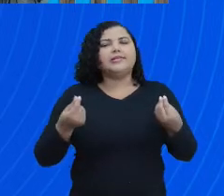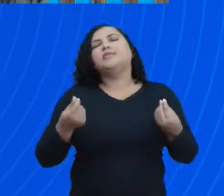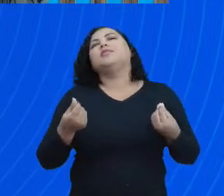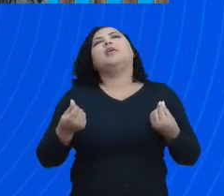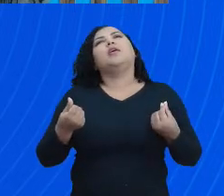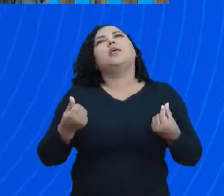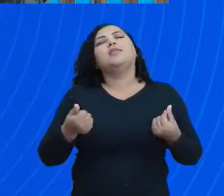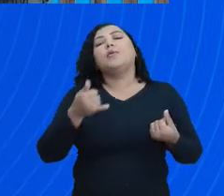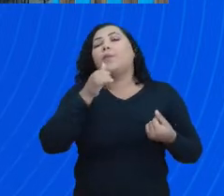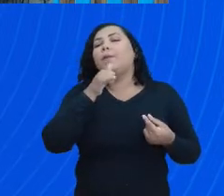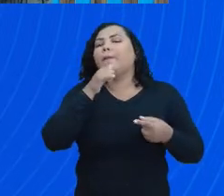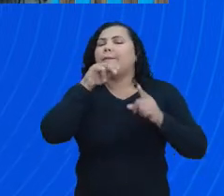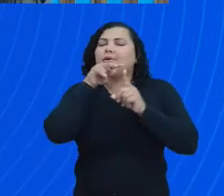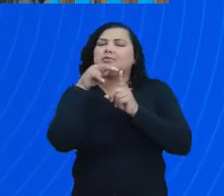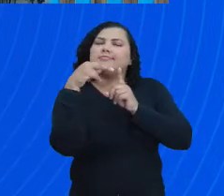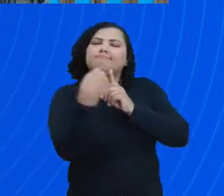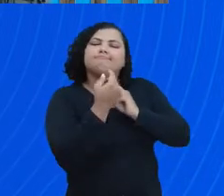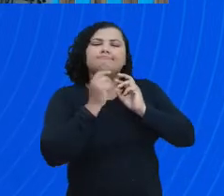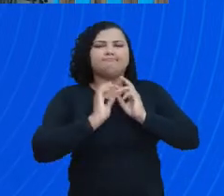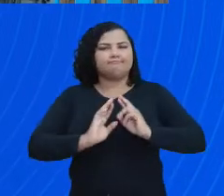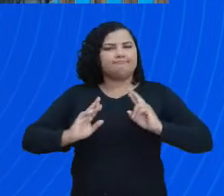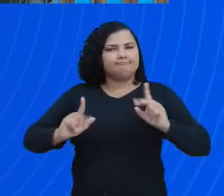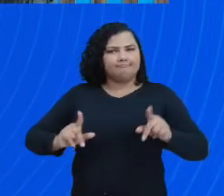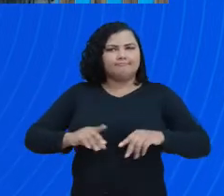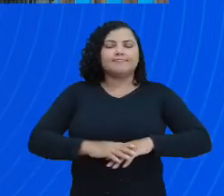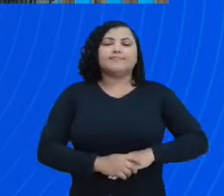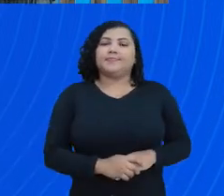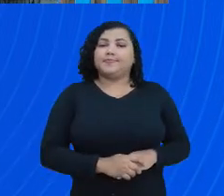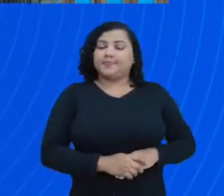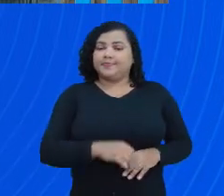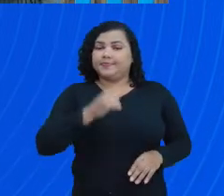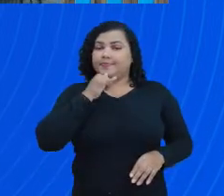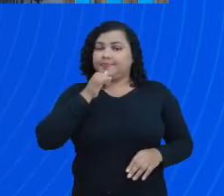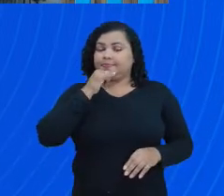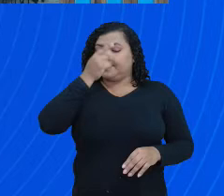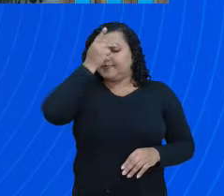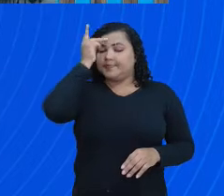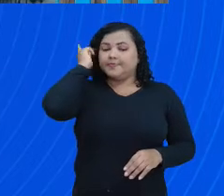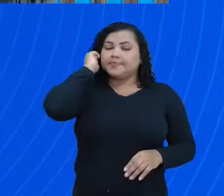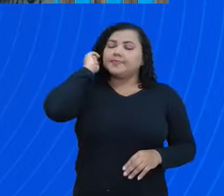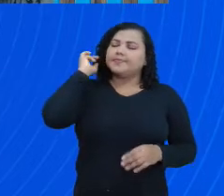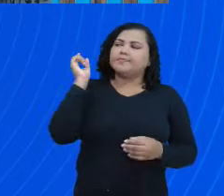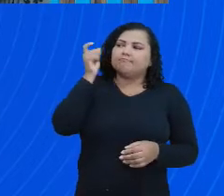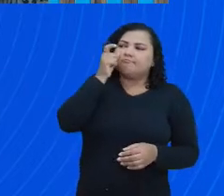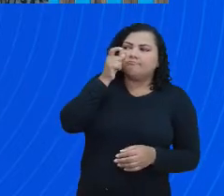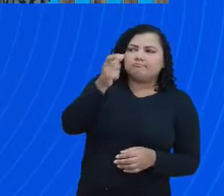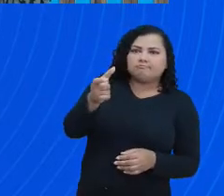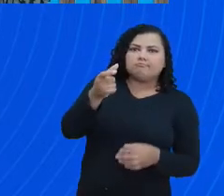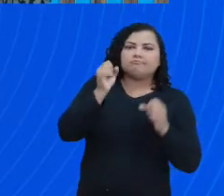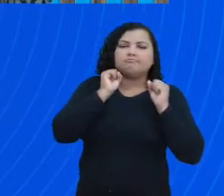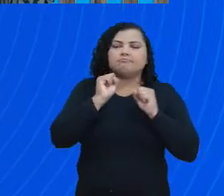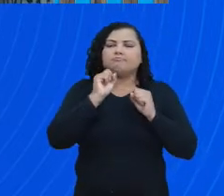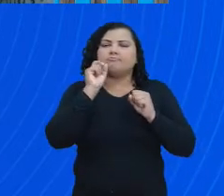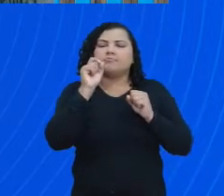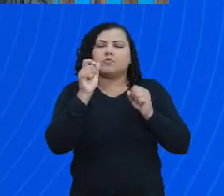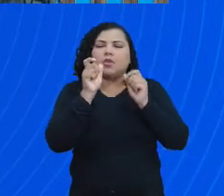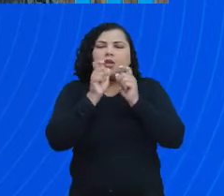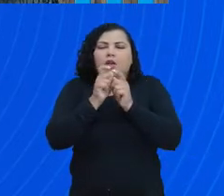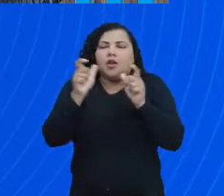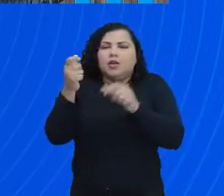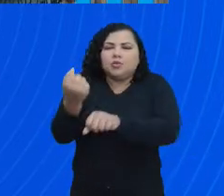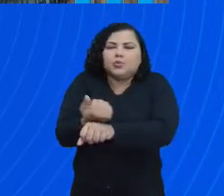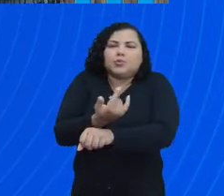digamos assim, uma perspectiva diferente, para que o jogador ou o espectador possa ampliar